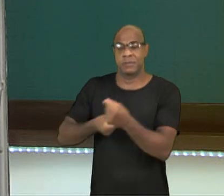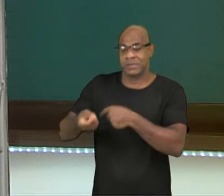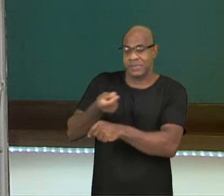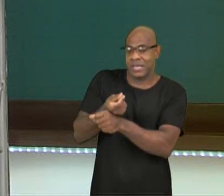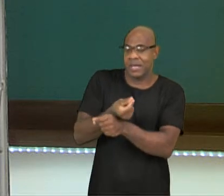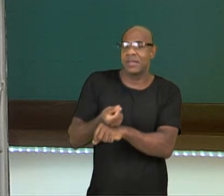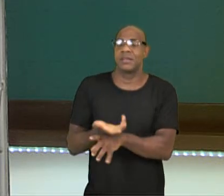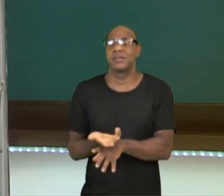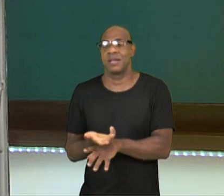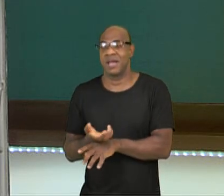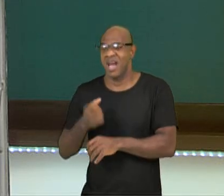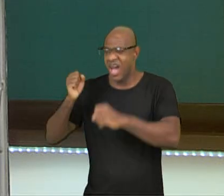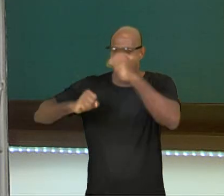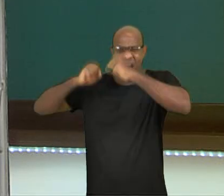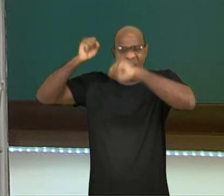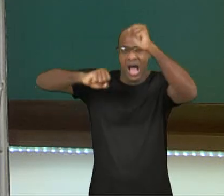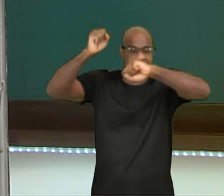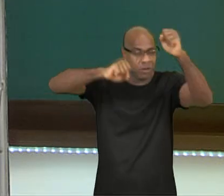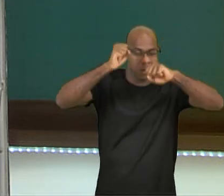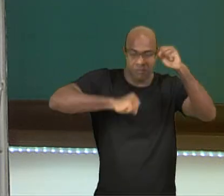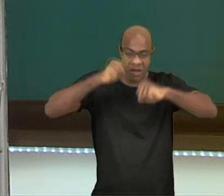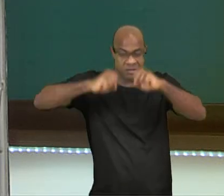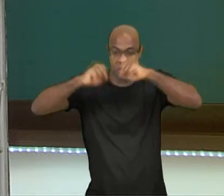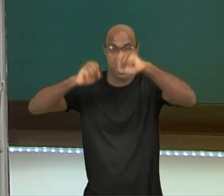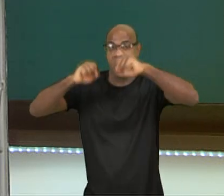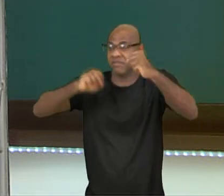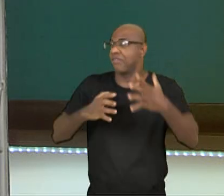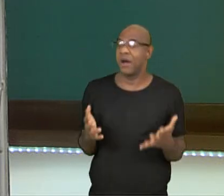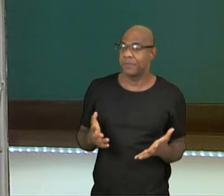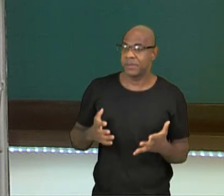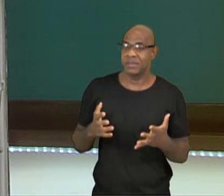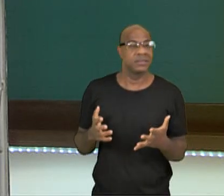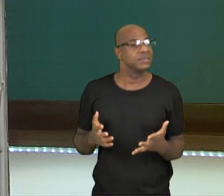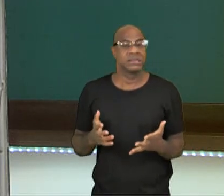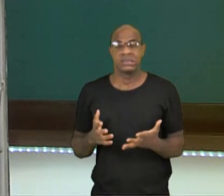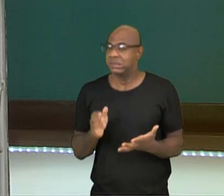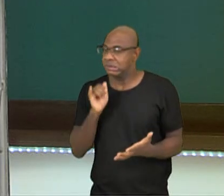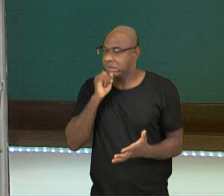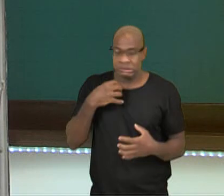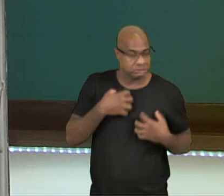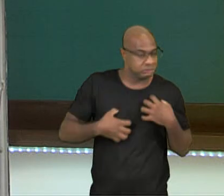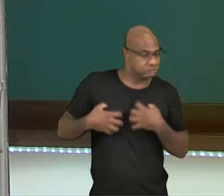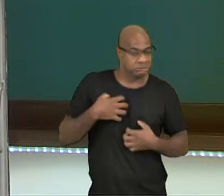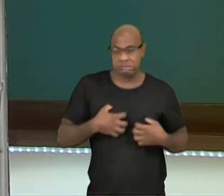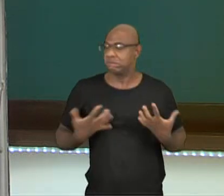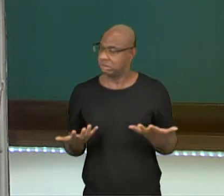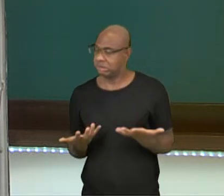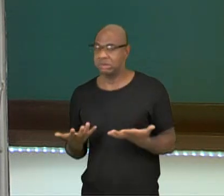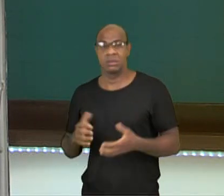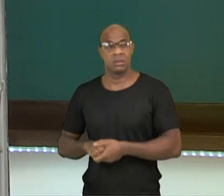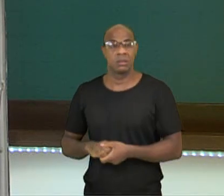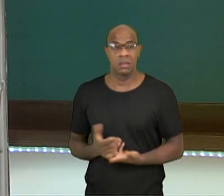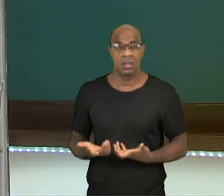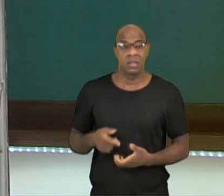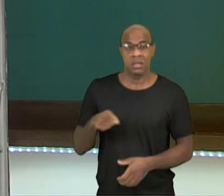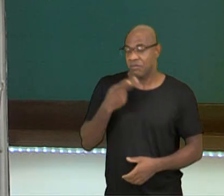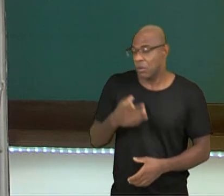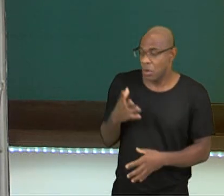gostaram que Patrice Lumumba falou assim, as reservas minerais agora são nossas, nós iremos trabalhar com elas, o lucro será